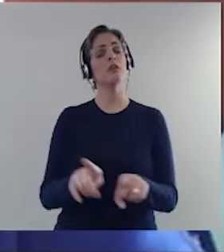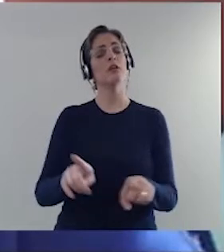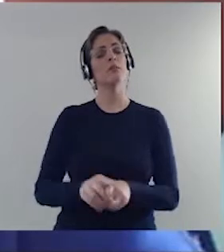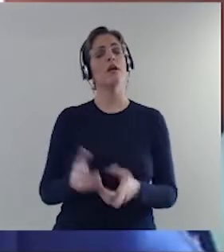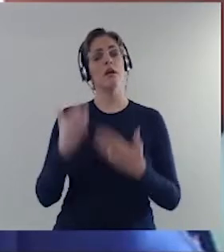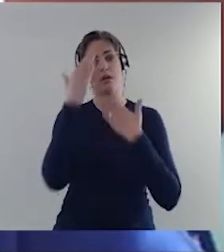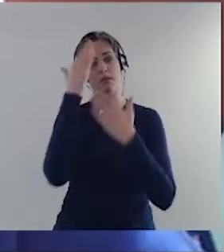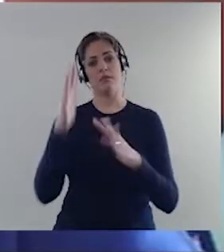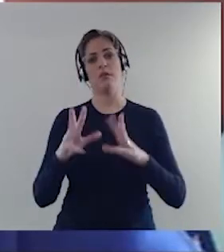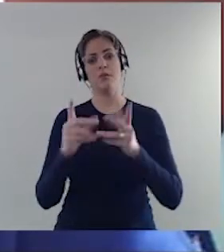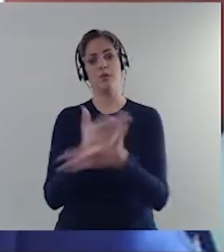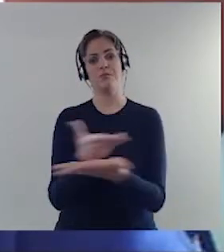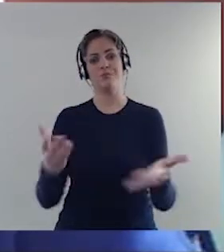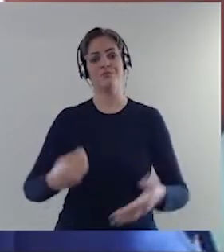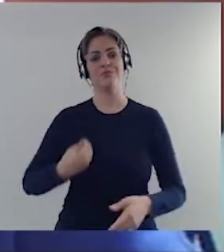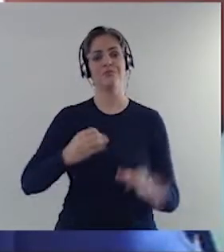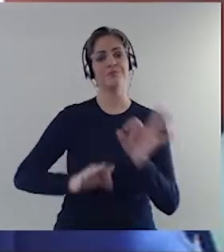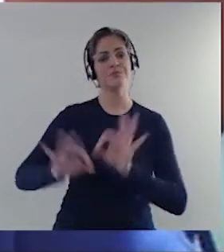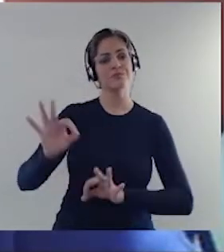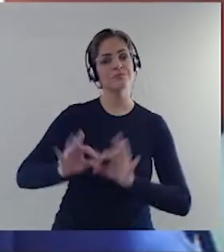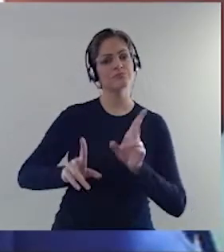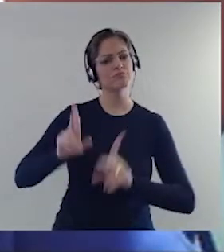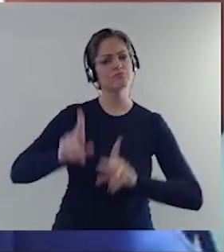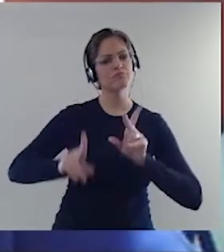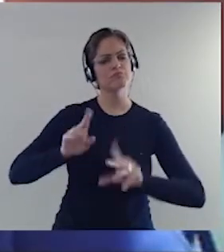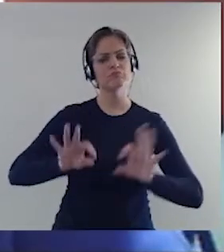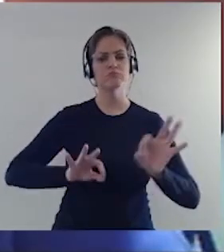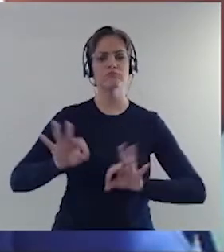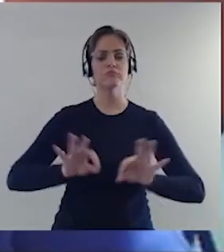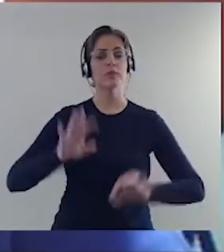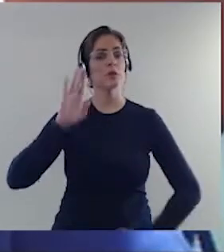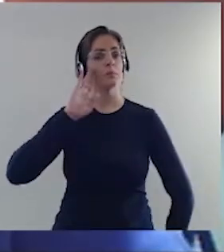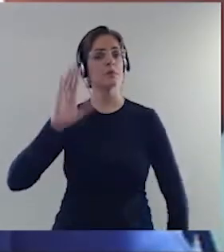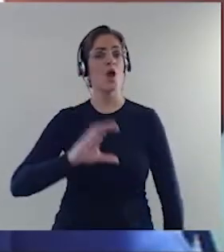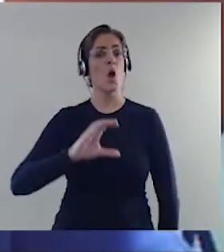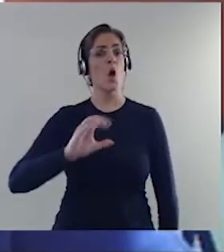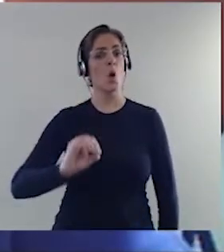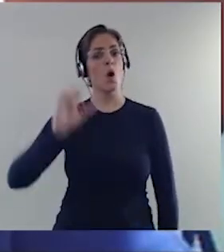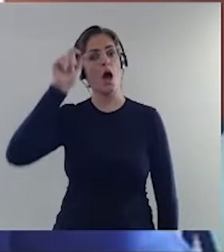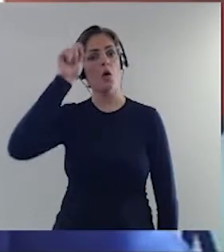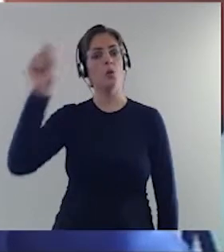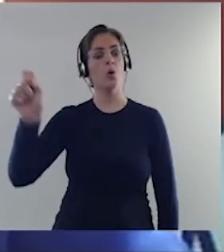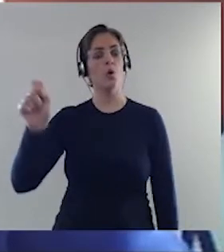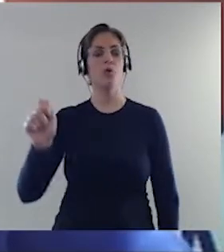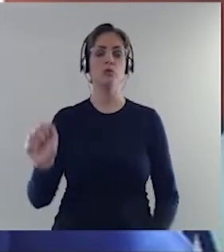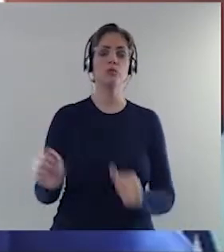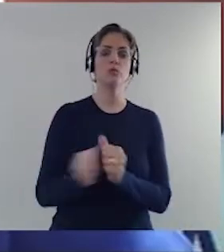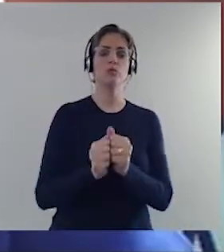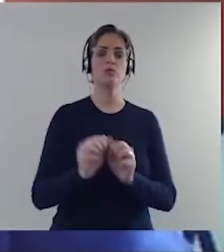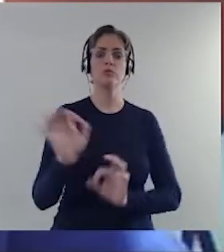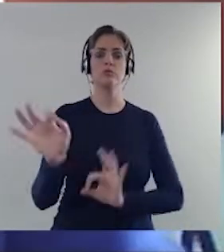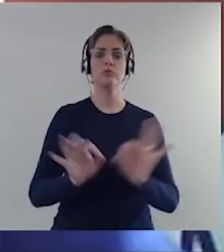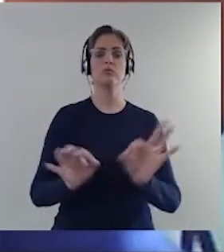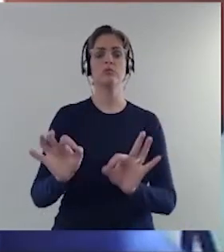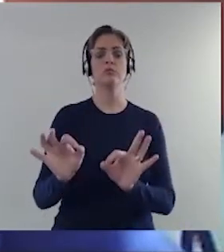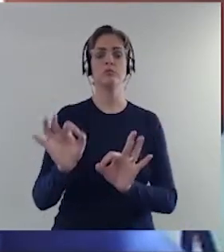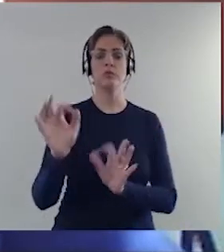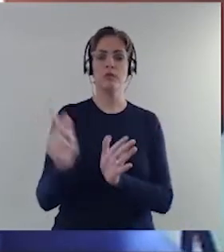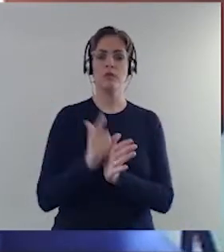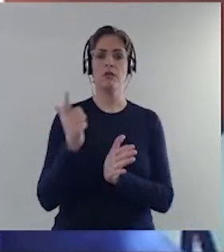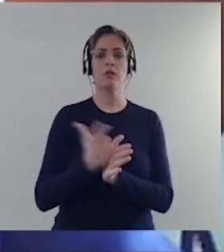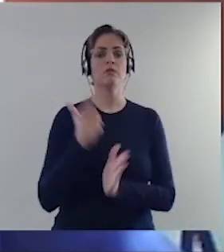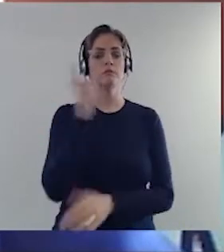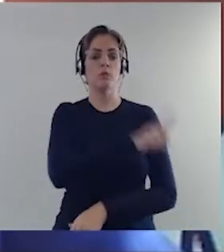os colaboradores, revisores e, em especial, aos coautores que compuseram a obra e viabilizaram